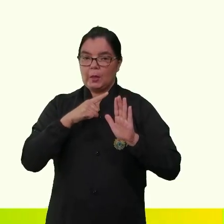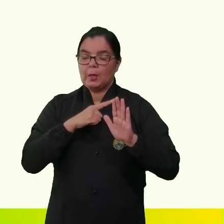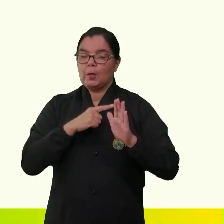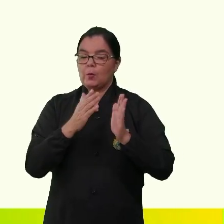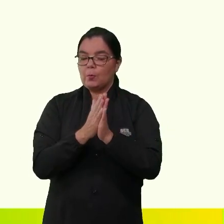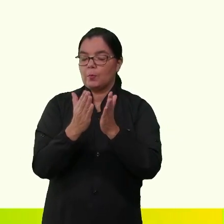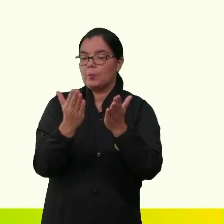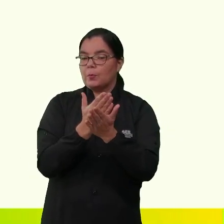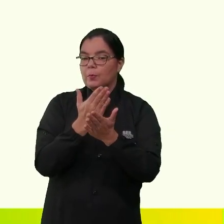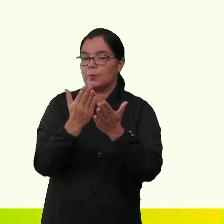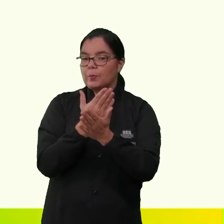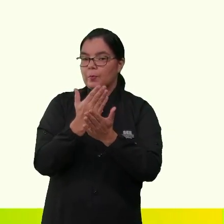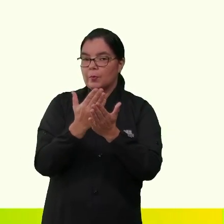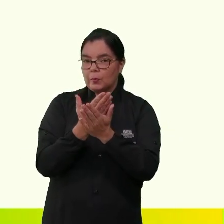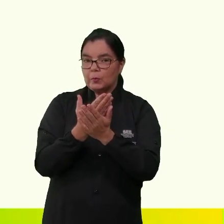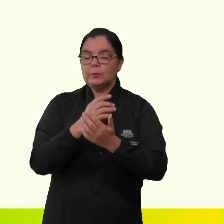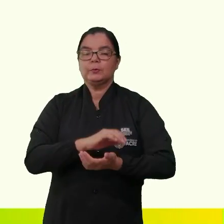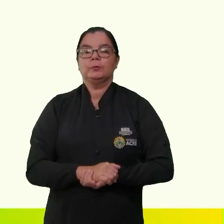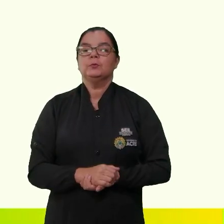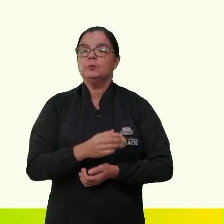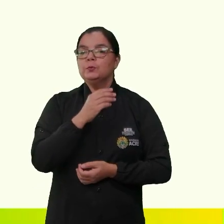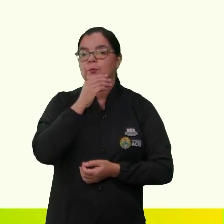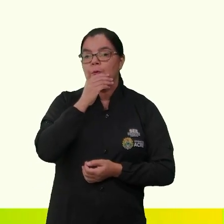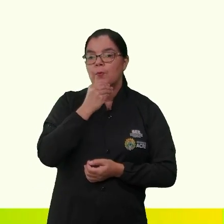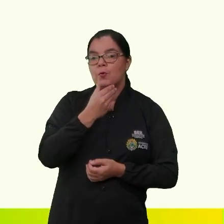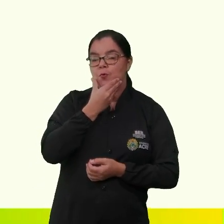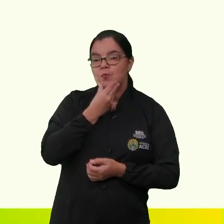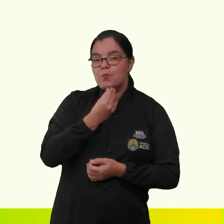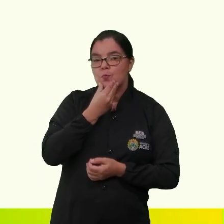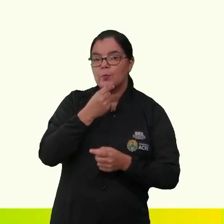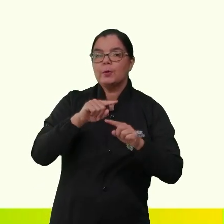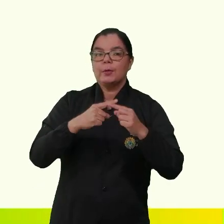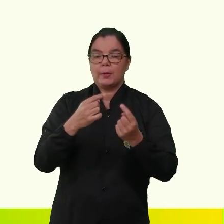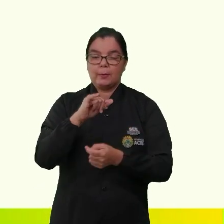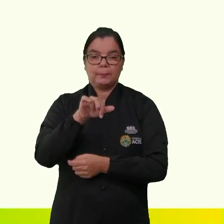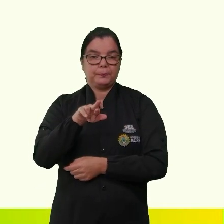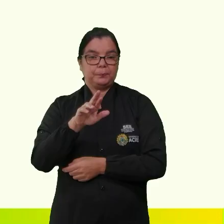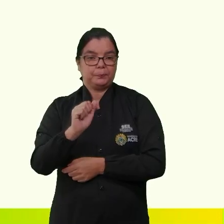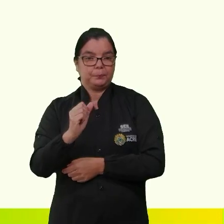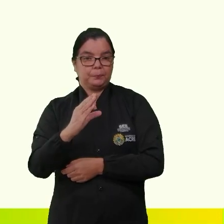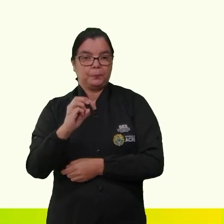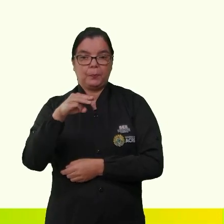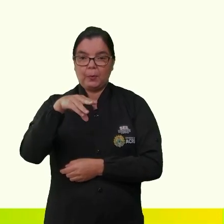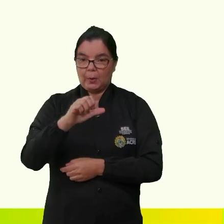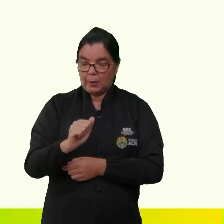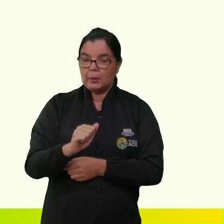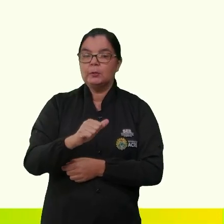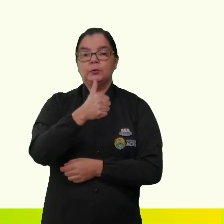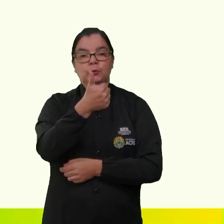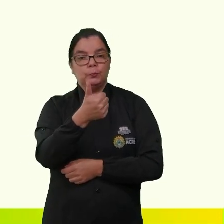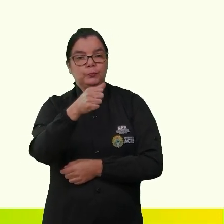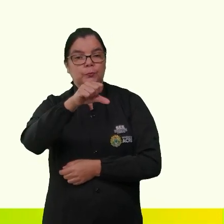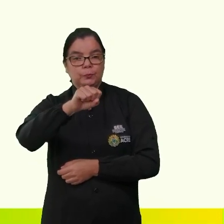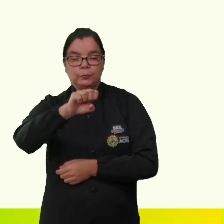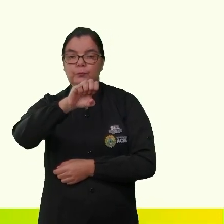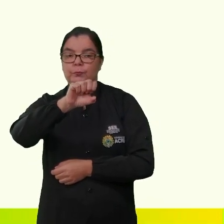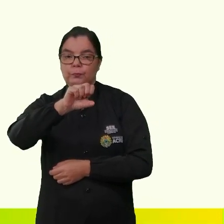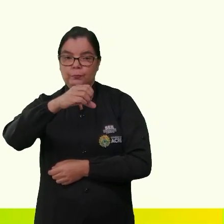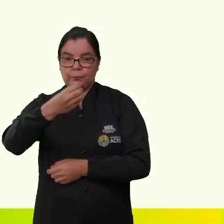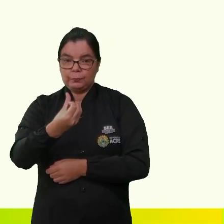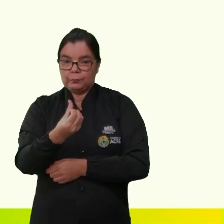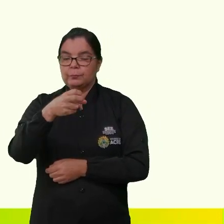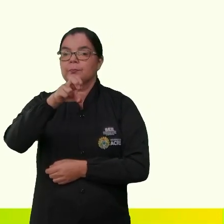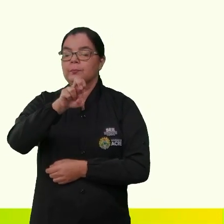desse livro de José de Alencar, que é a Iracema. Em primeiro, é um livro de 1865